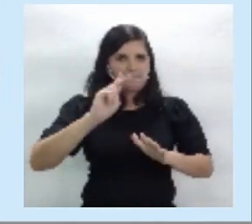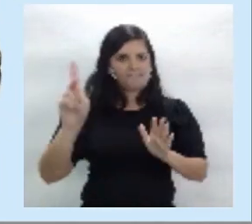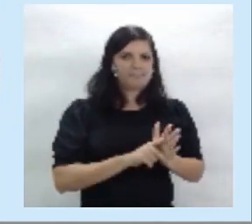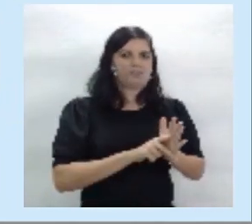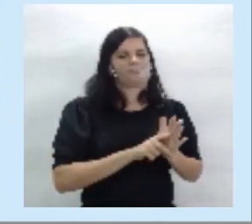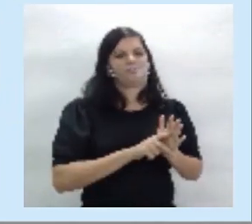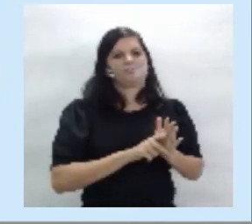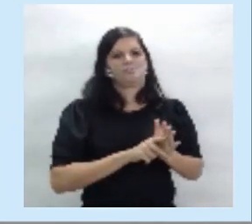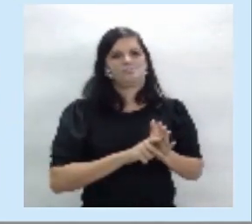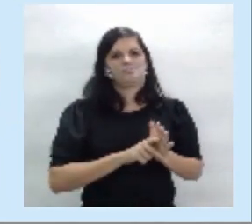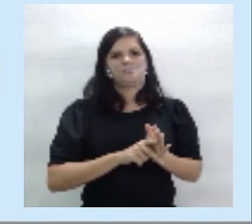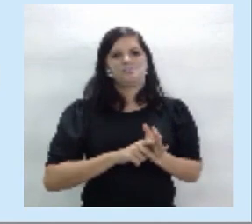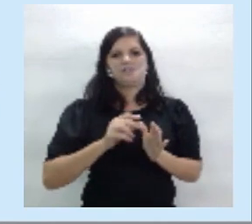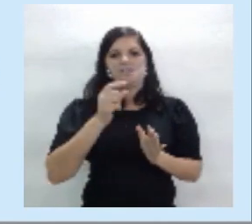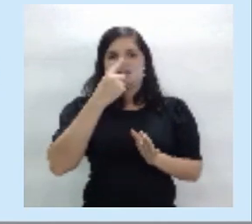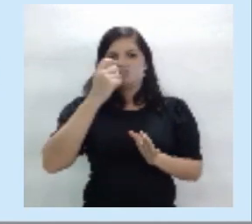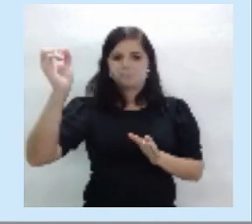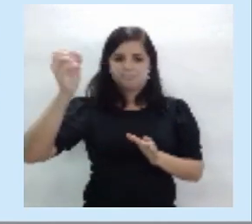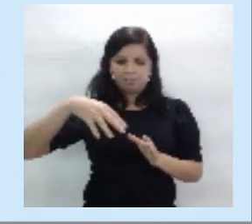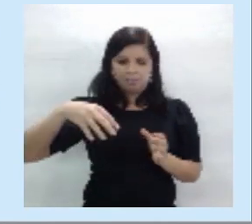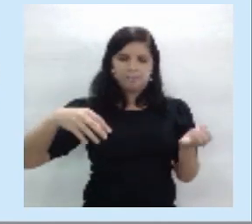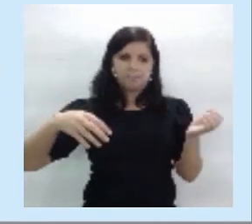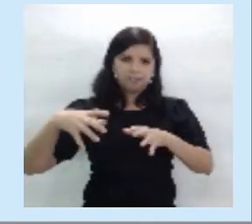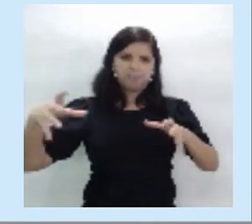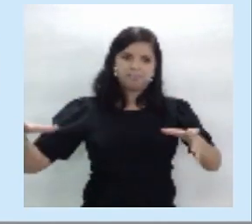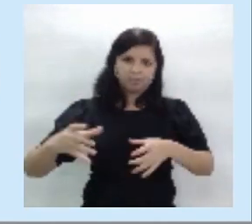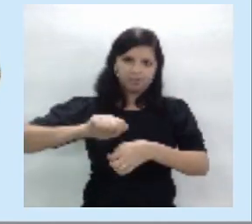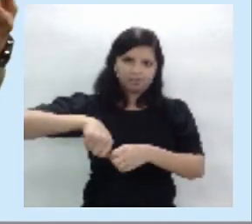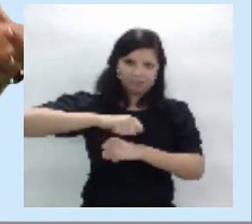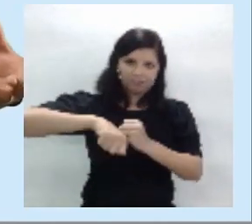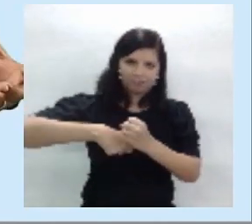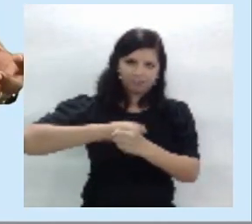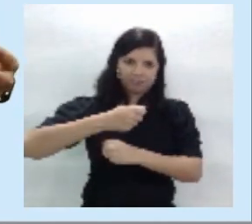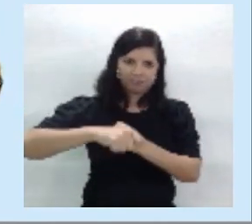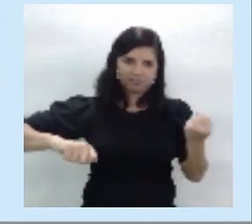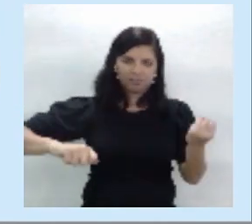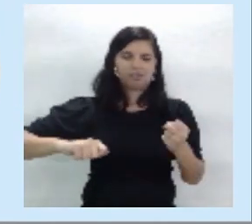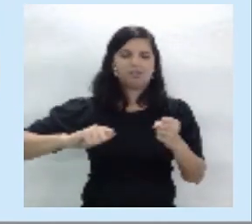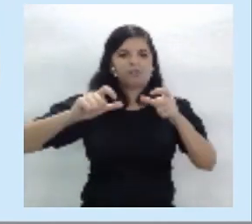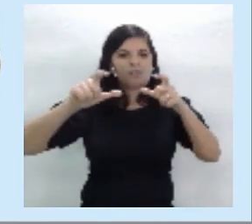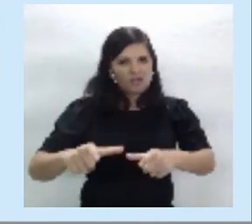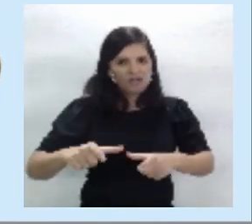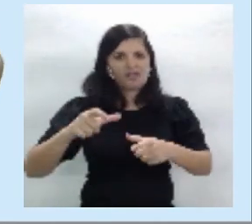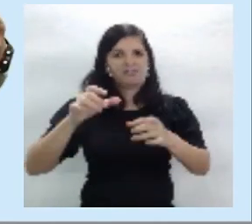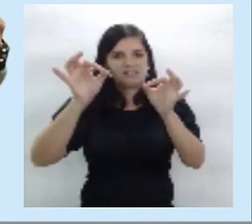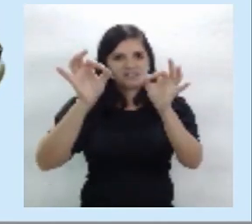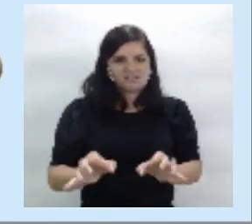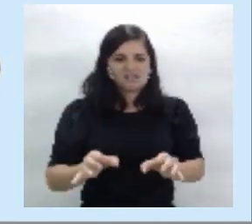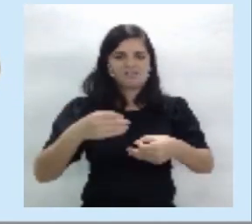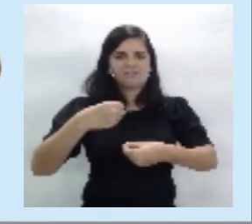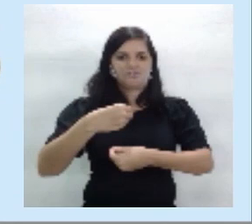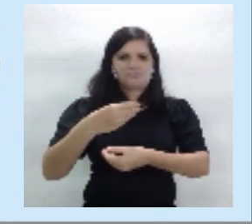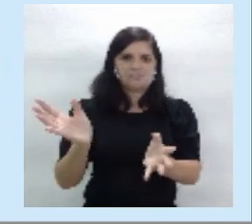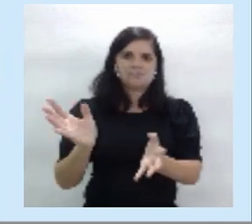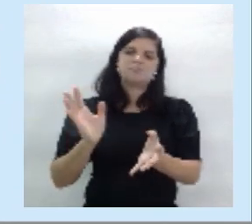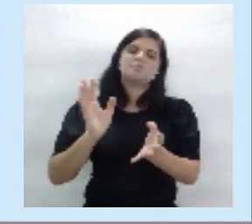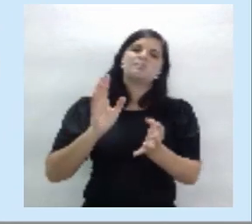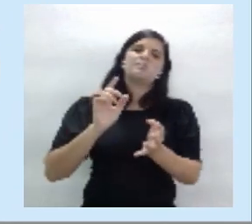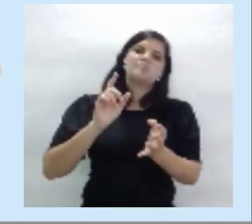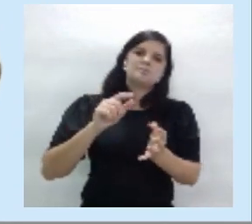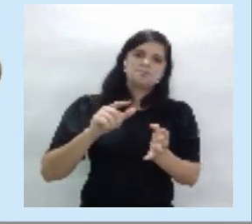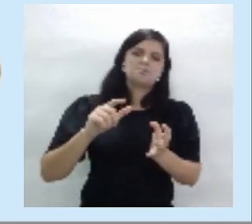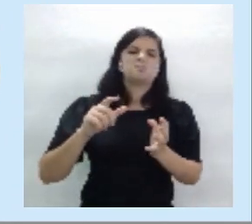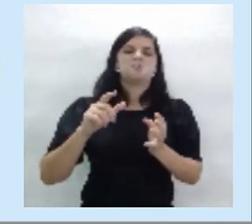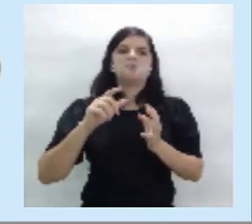Né? Vá lá, coloque o seu lixo no local certo, porque isso impede que essas canaletas, que são locais, né, de dispersão da nossa